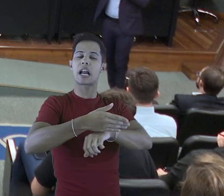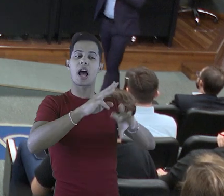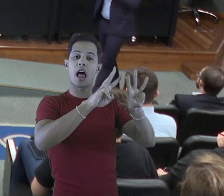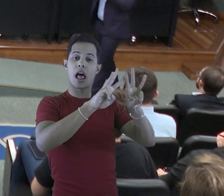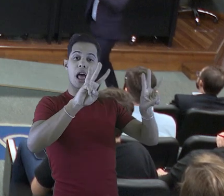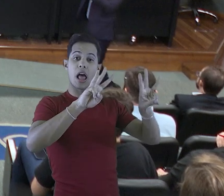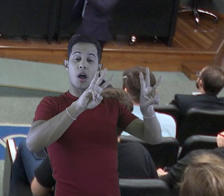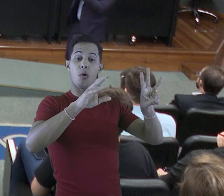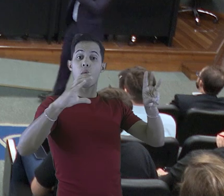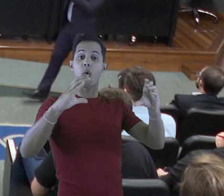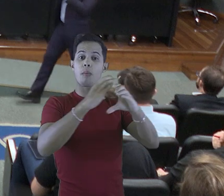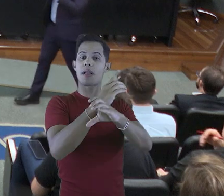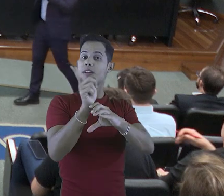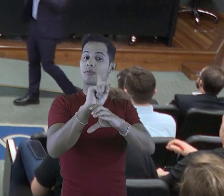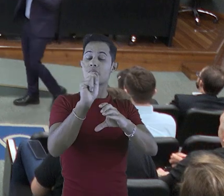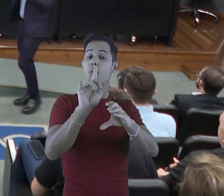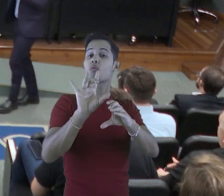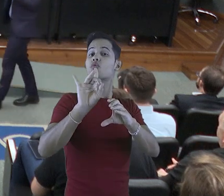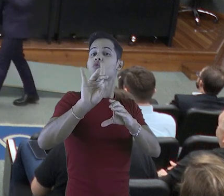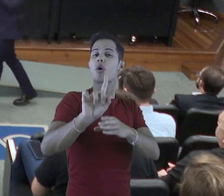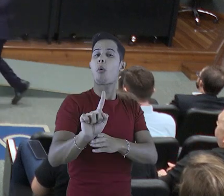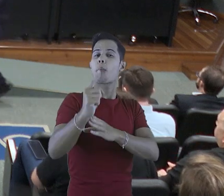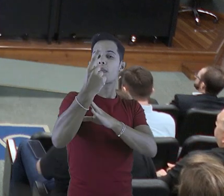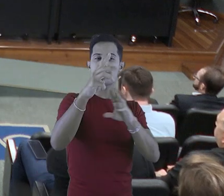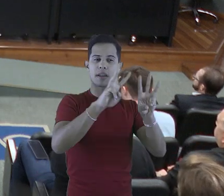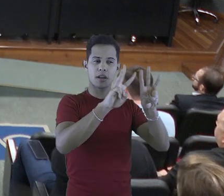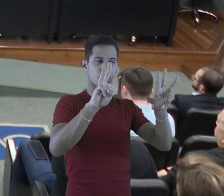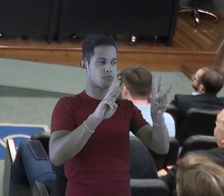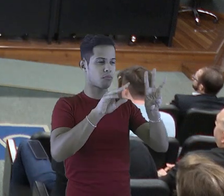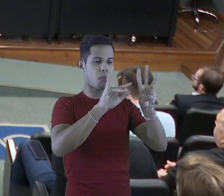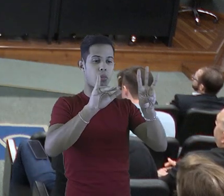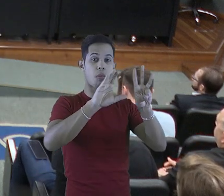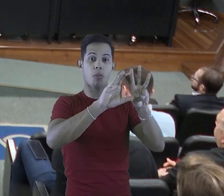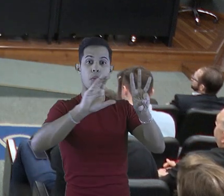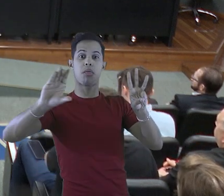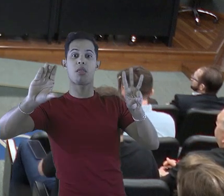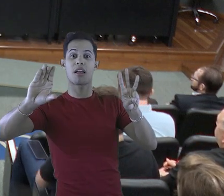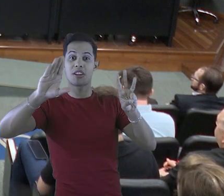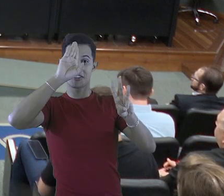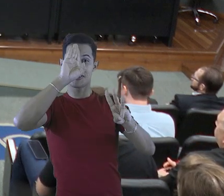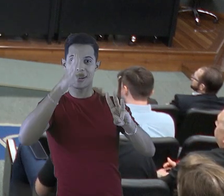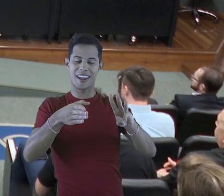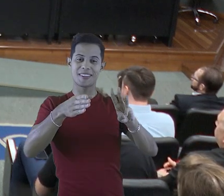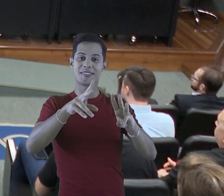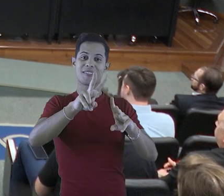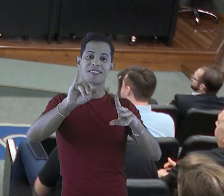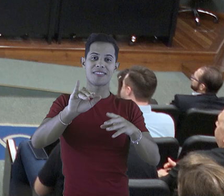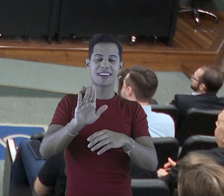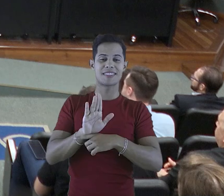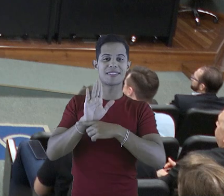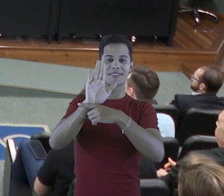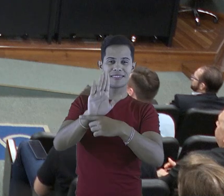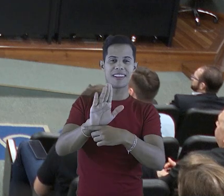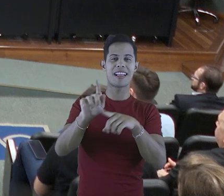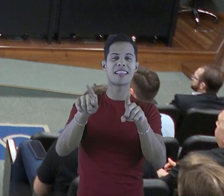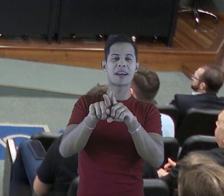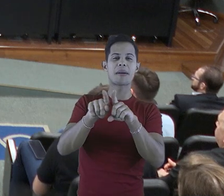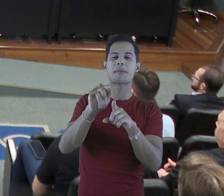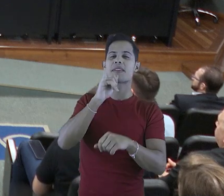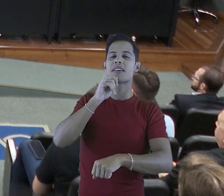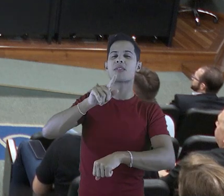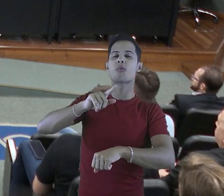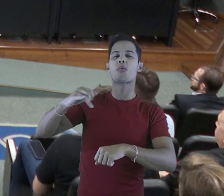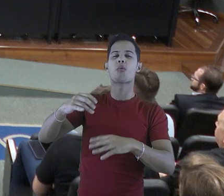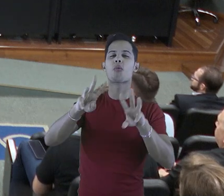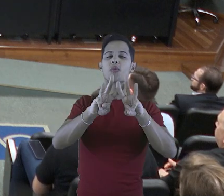Quando eu vou no hotmail, eu abro tua coisa, ele já vai... Facilita ou não facilita? Facilita. Por exemplo, vai no decolar lá, que você quer fazer as suas